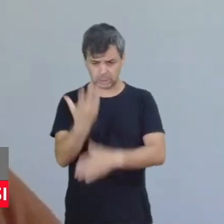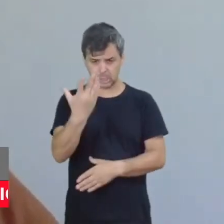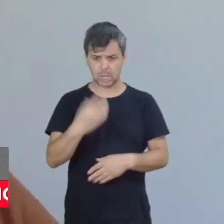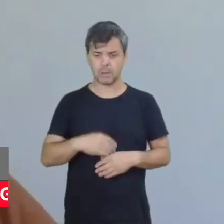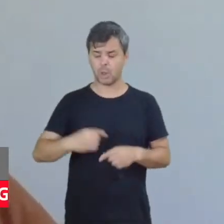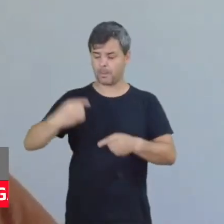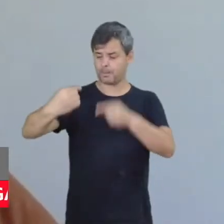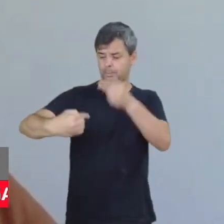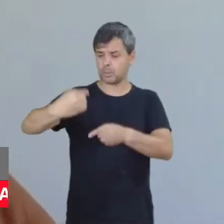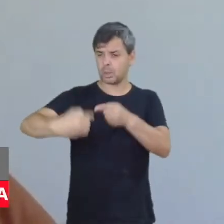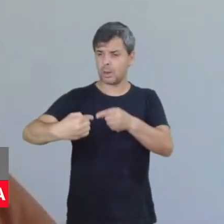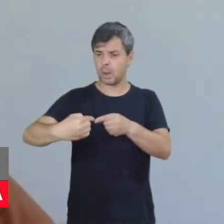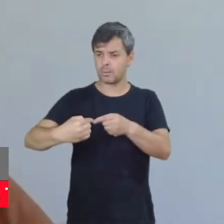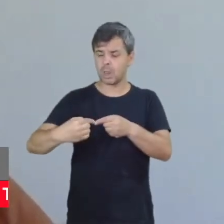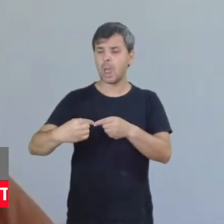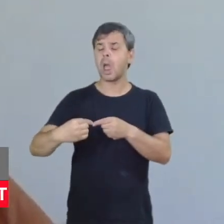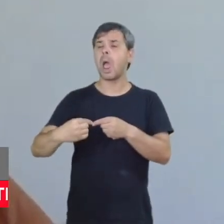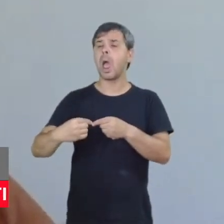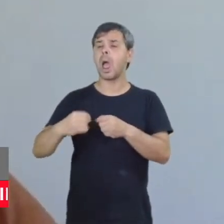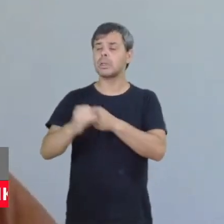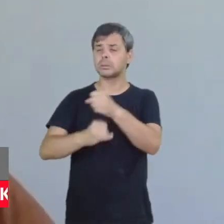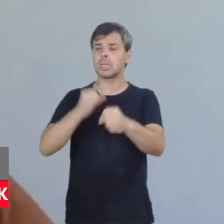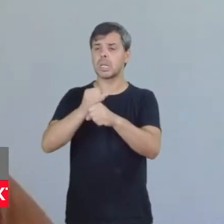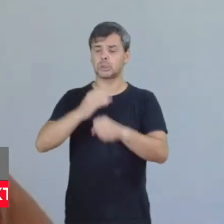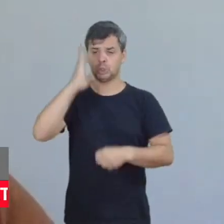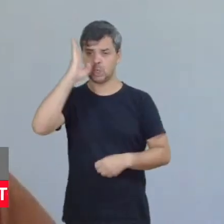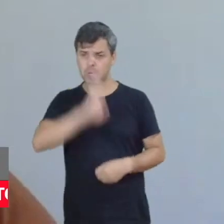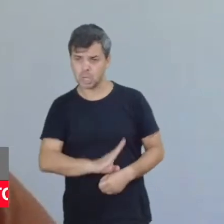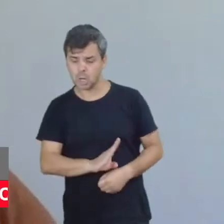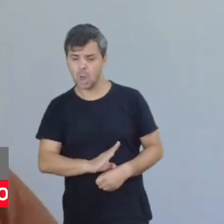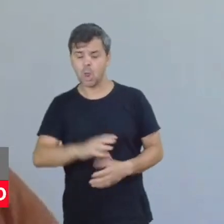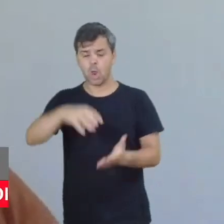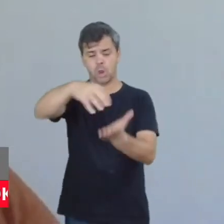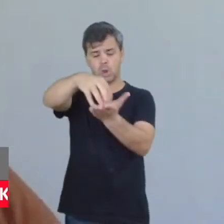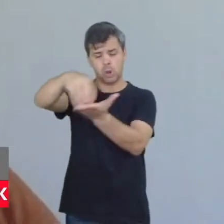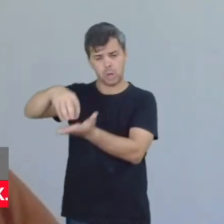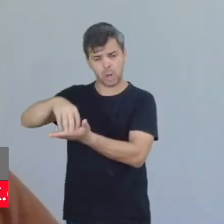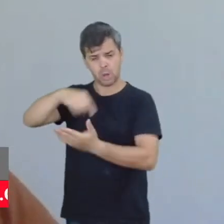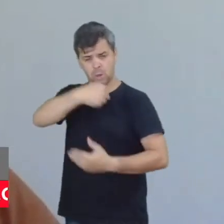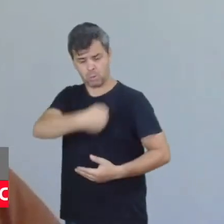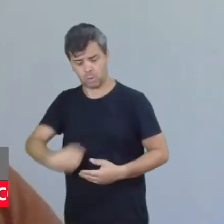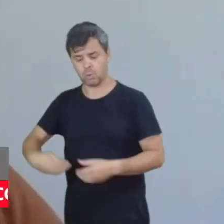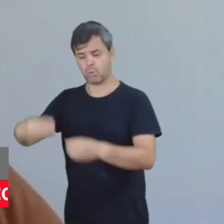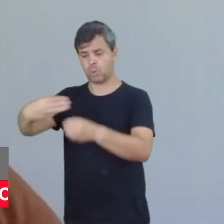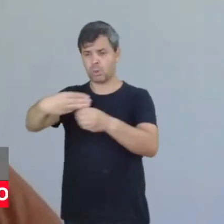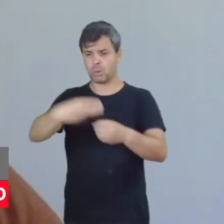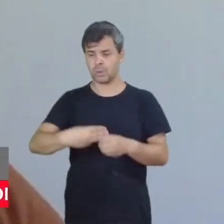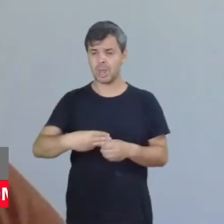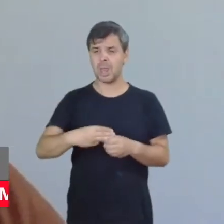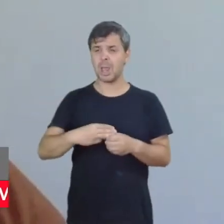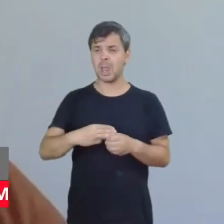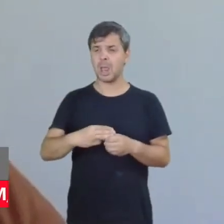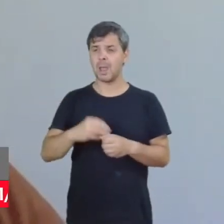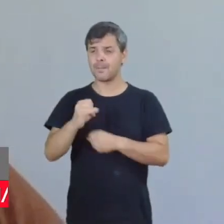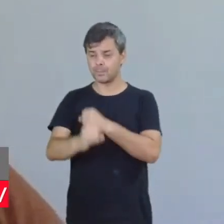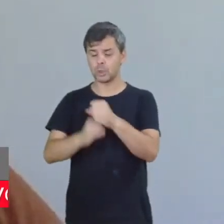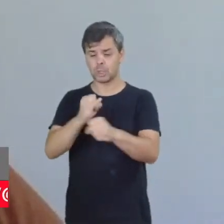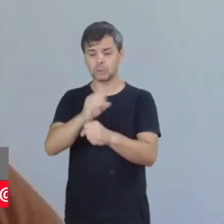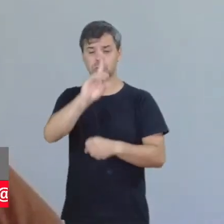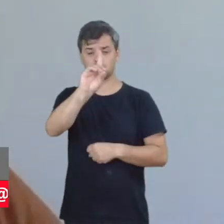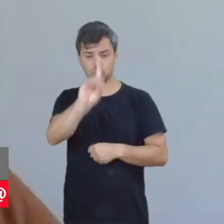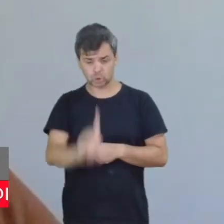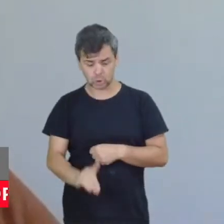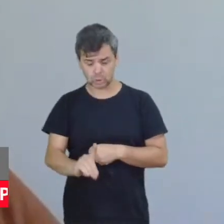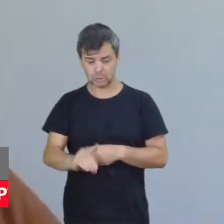precisamos de debater internet gratuita nos equipamentos públicos municipais. Internet tem que ser um direito